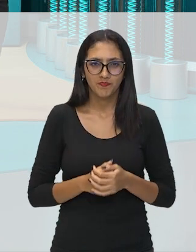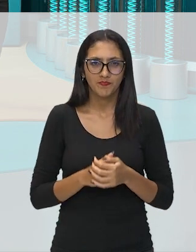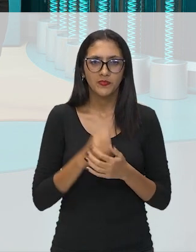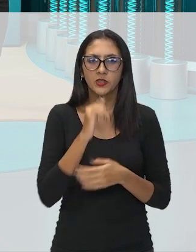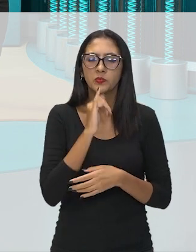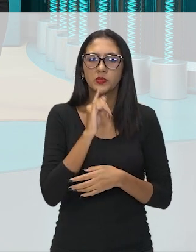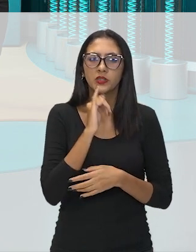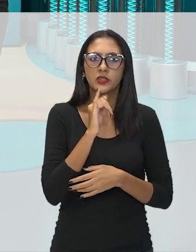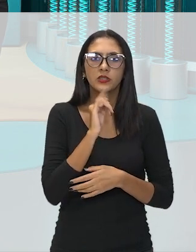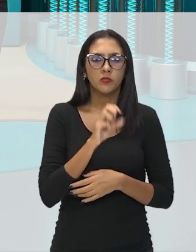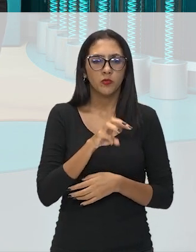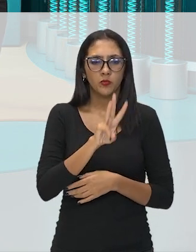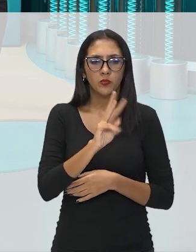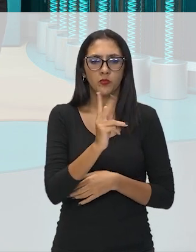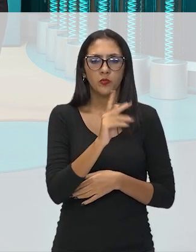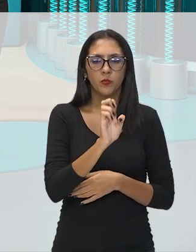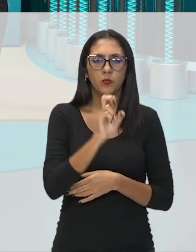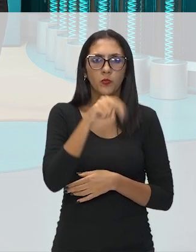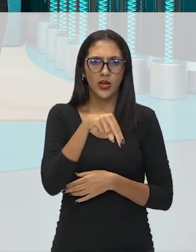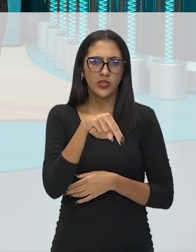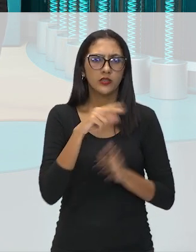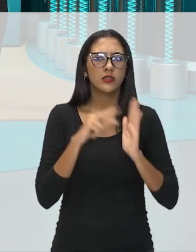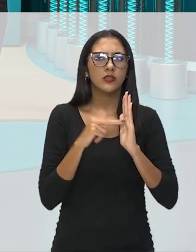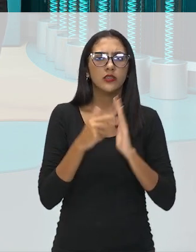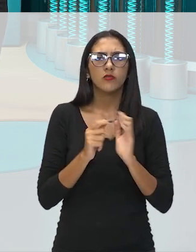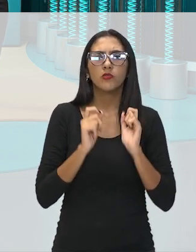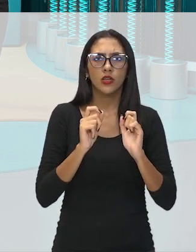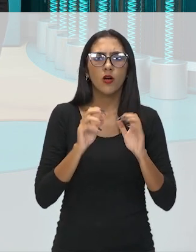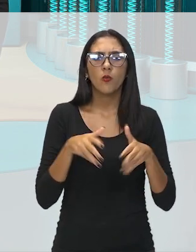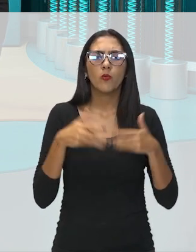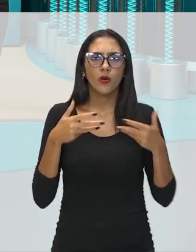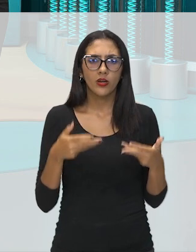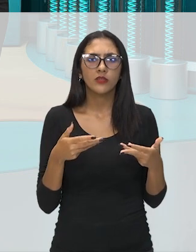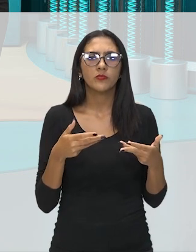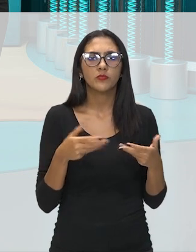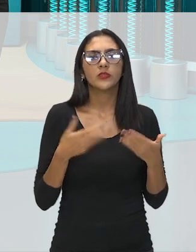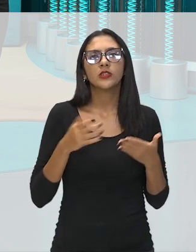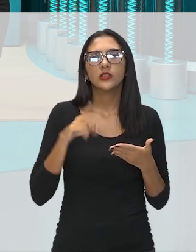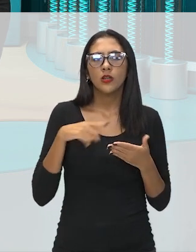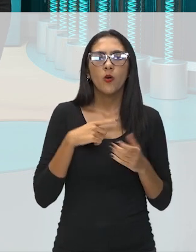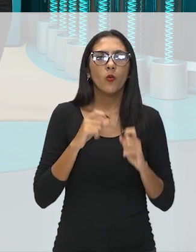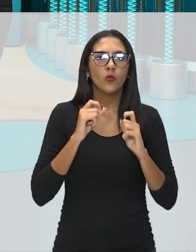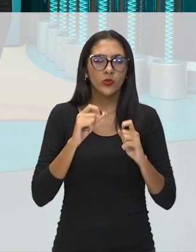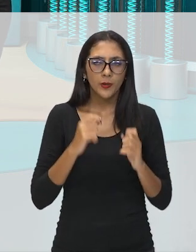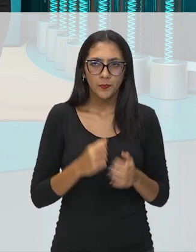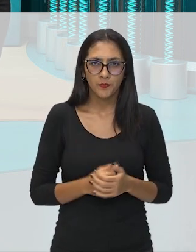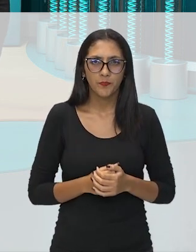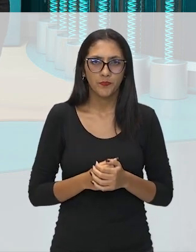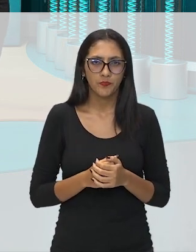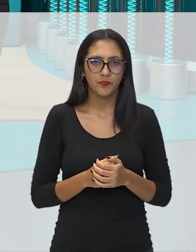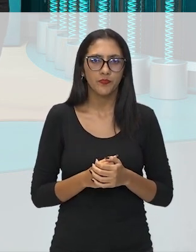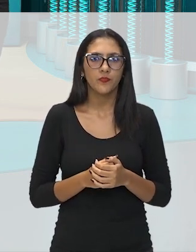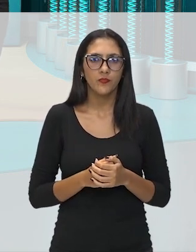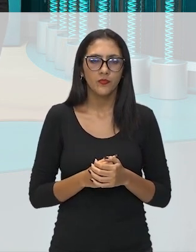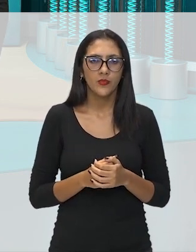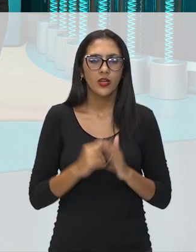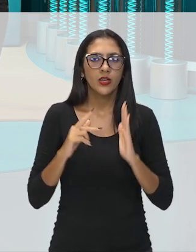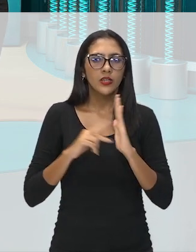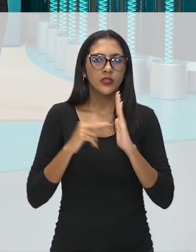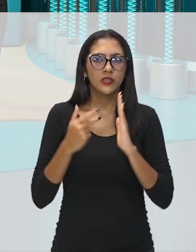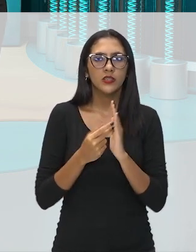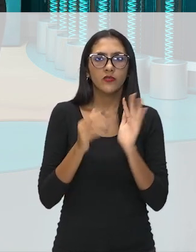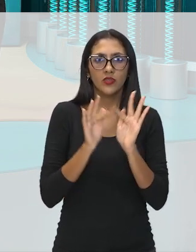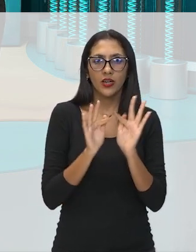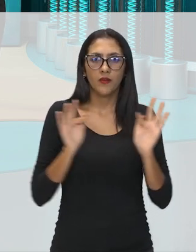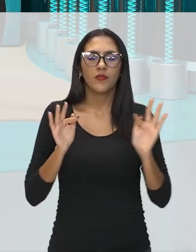significa quando, isso quer dizer que a minha oração estará no simple past, tá? Então, aqui é uma dica para